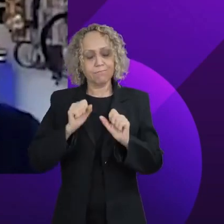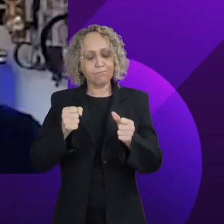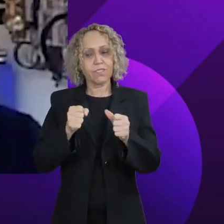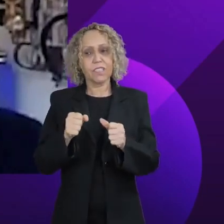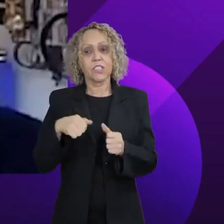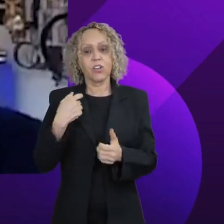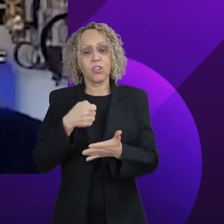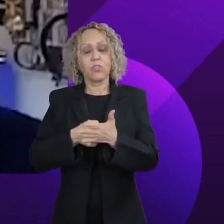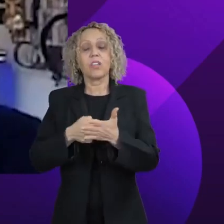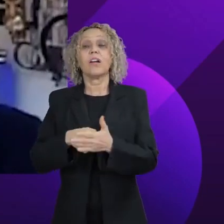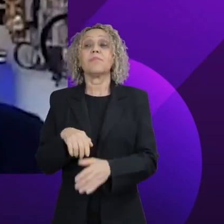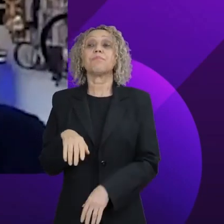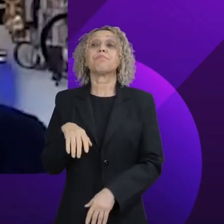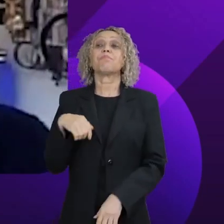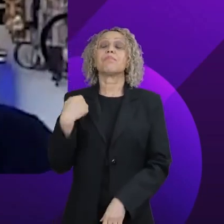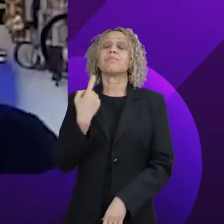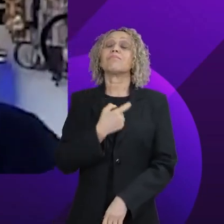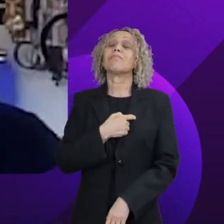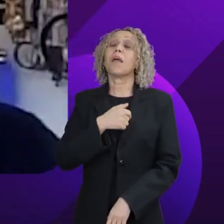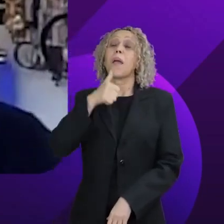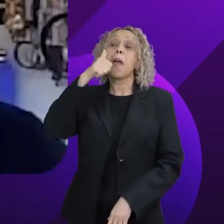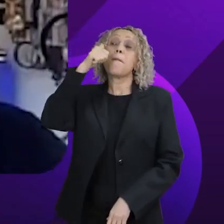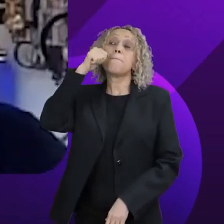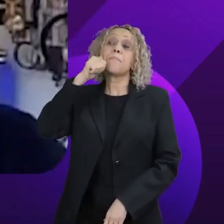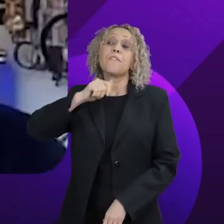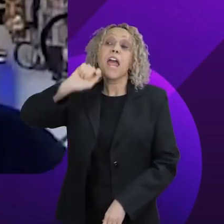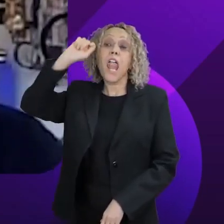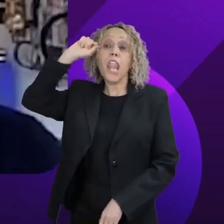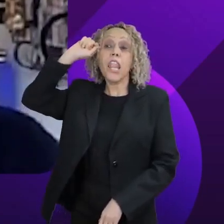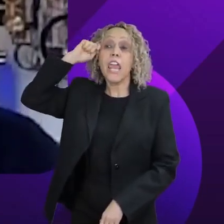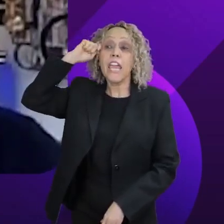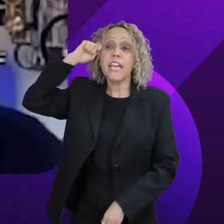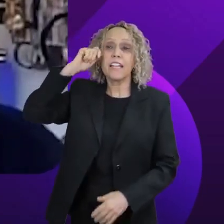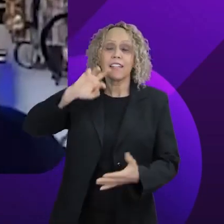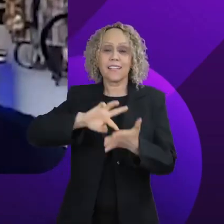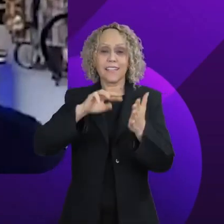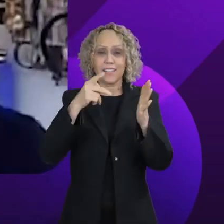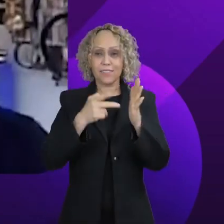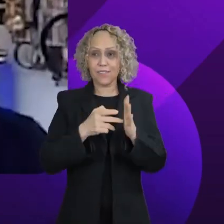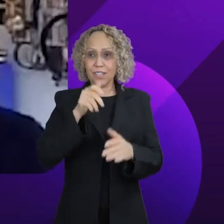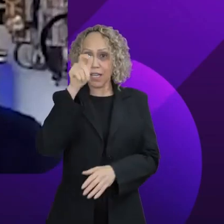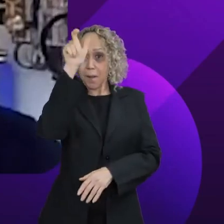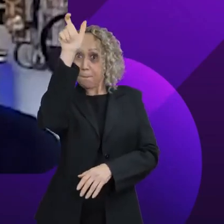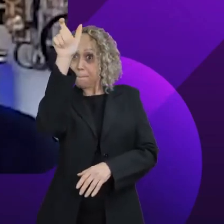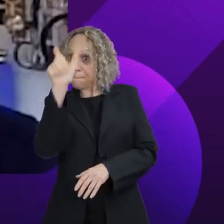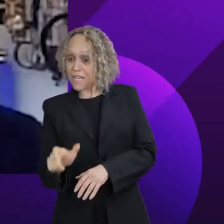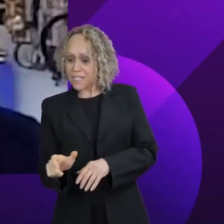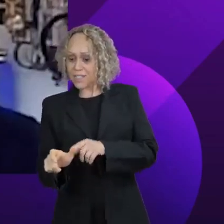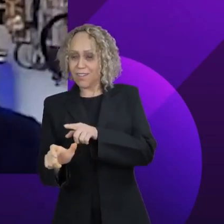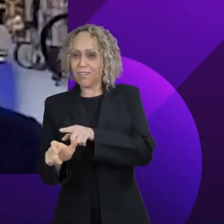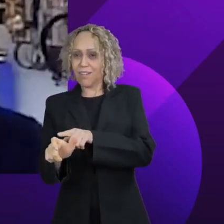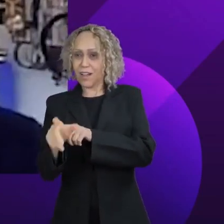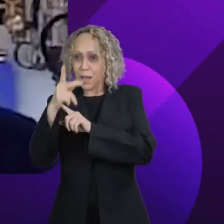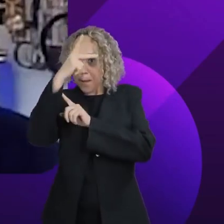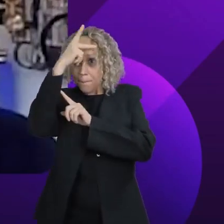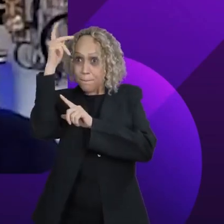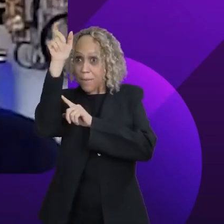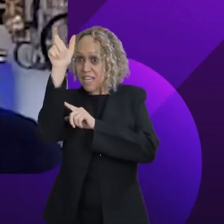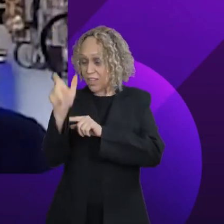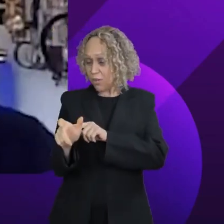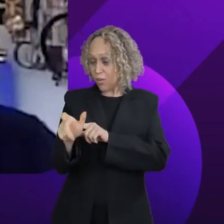mulher negra é ser gente, e gente nasceu para brilhar e não para morrer de